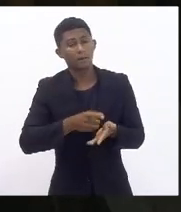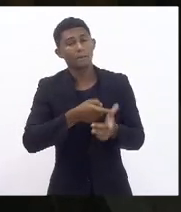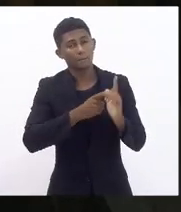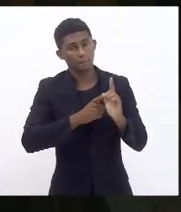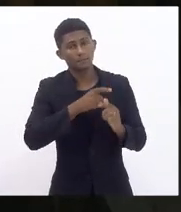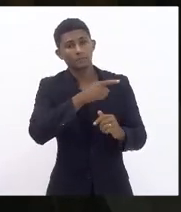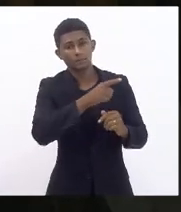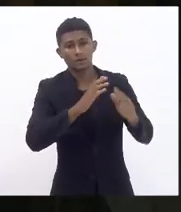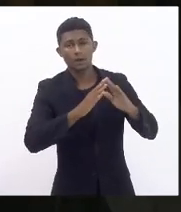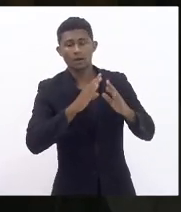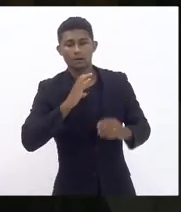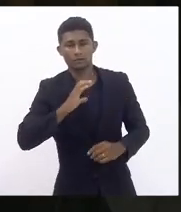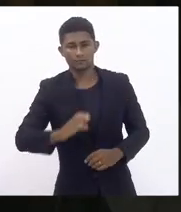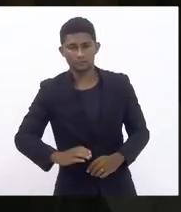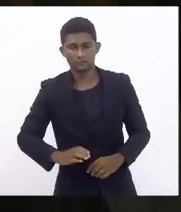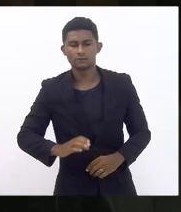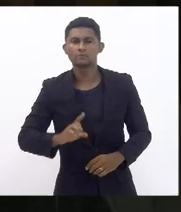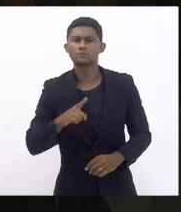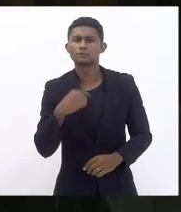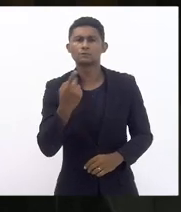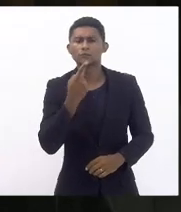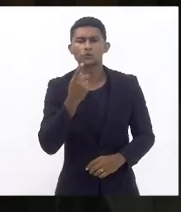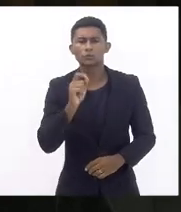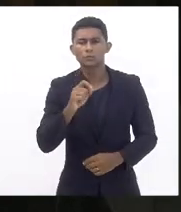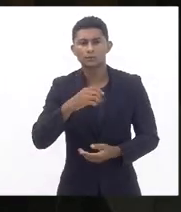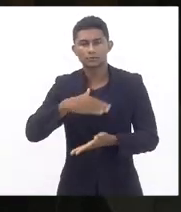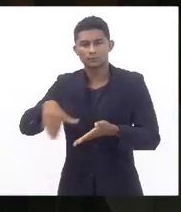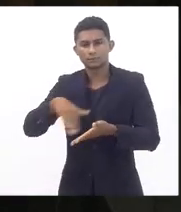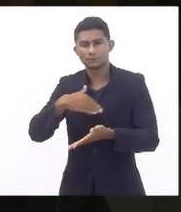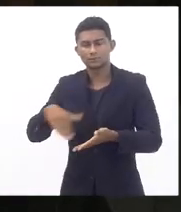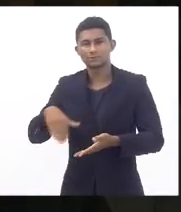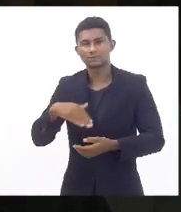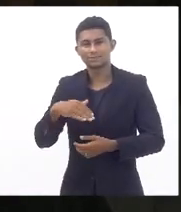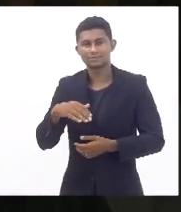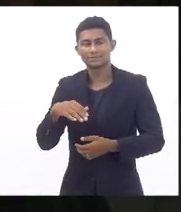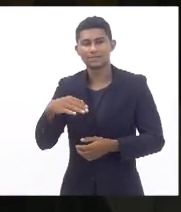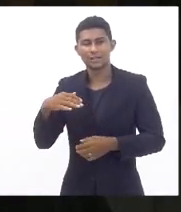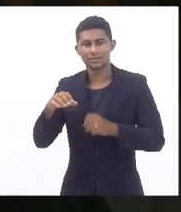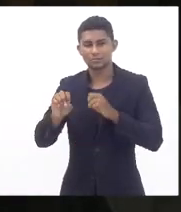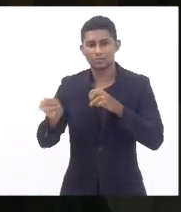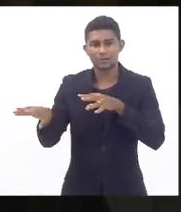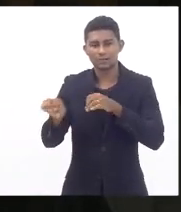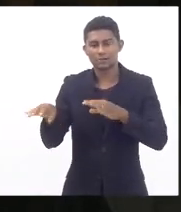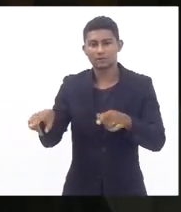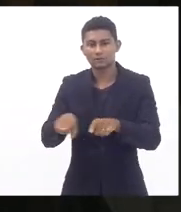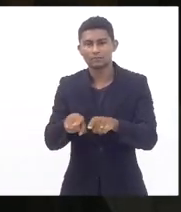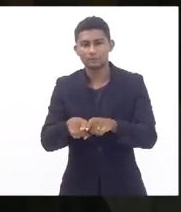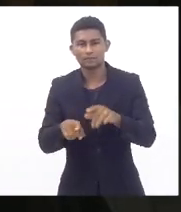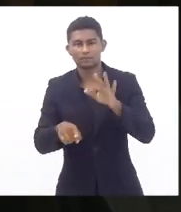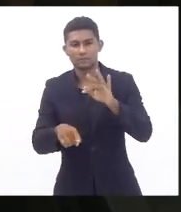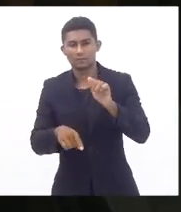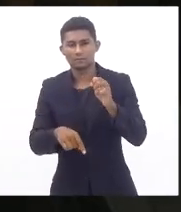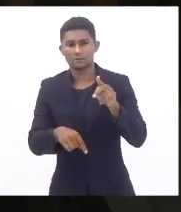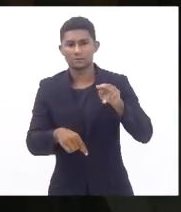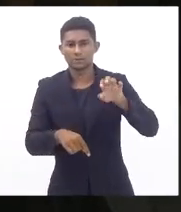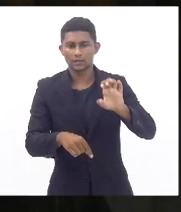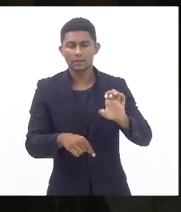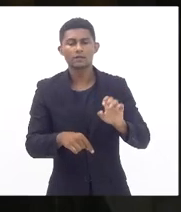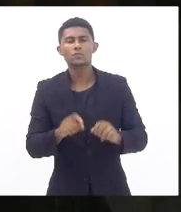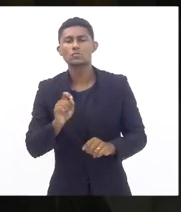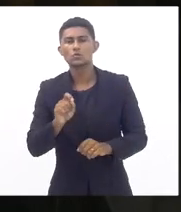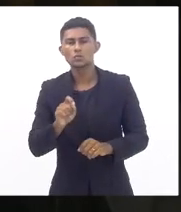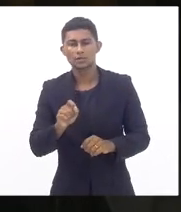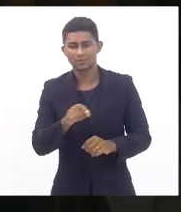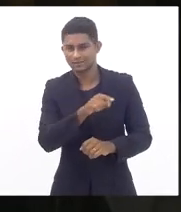das progressões dos profissionais da SEDUC e da FAETEC. Teve o retorno de que os profissionais da SEDUC, que